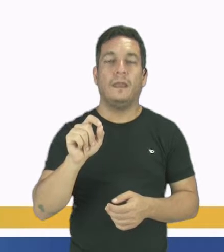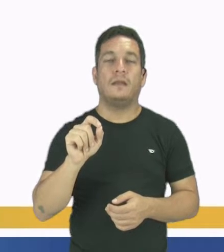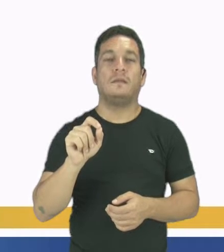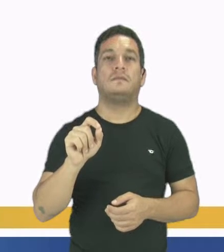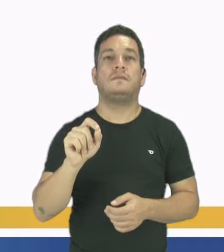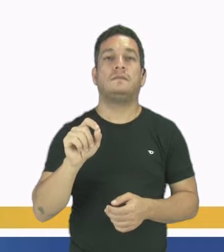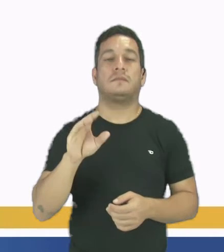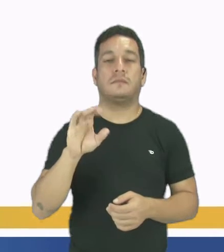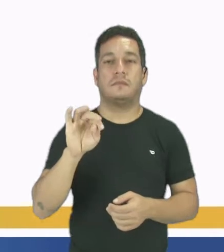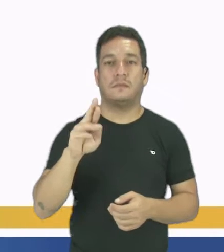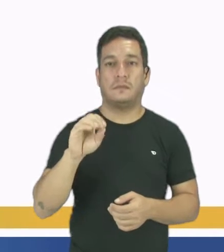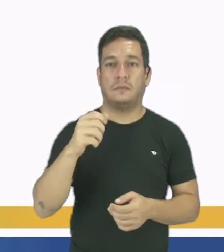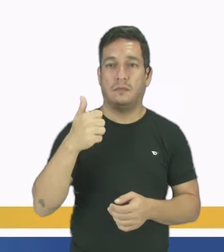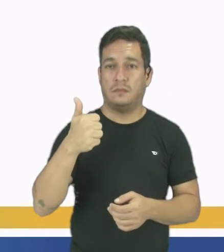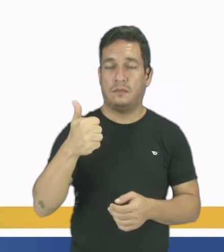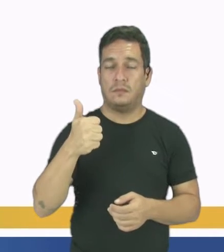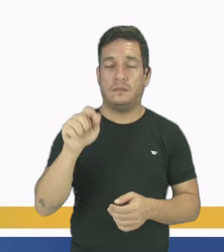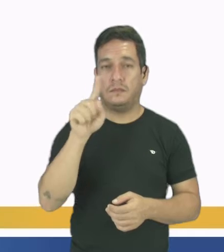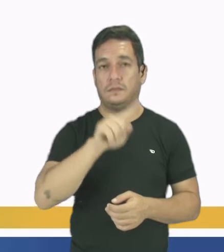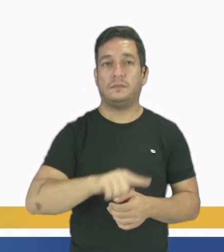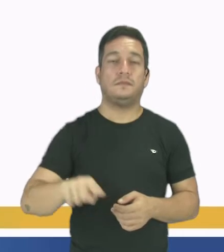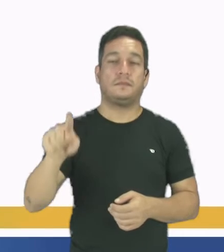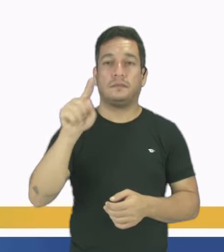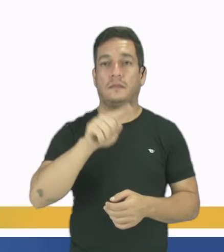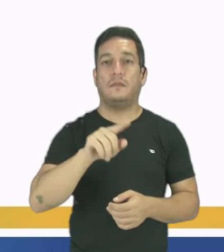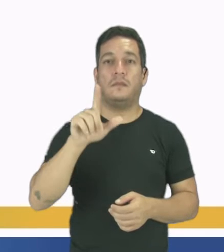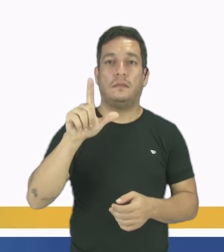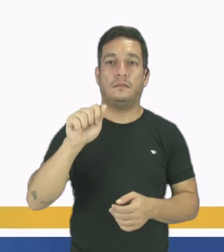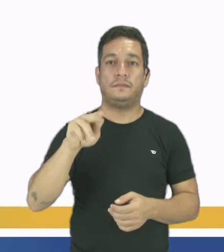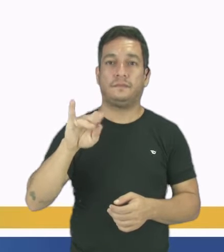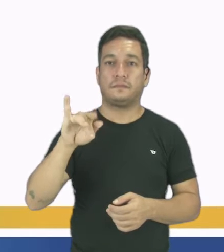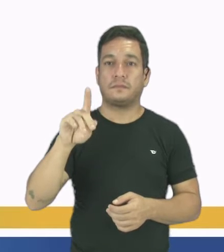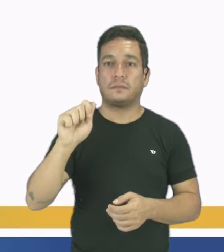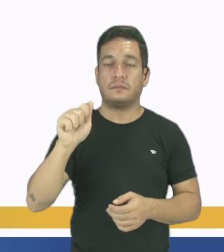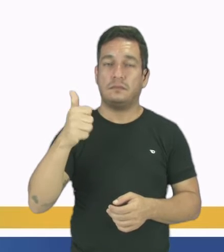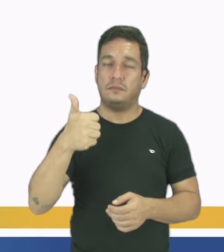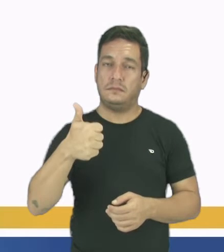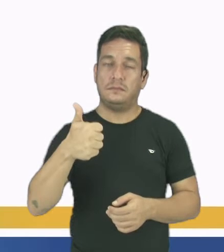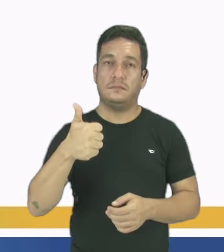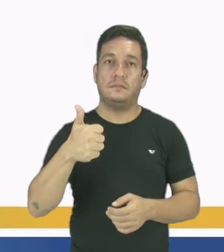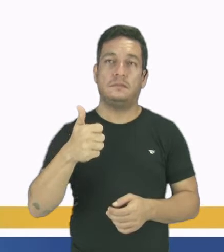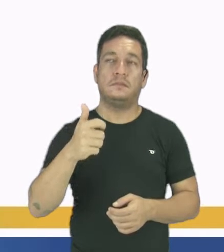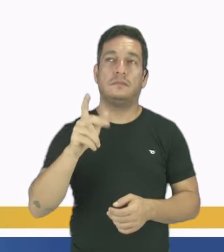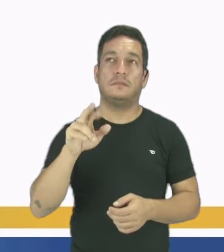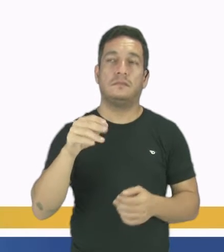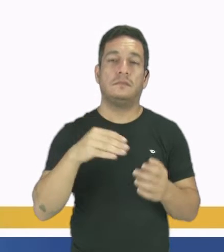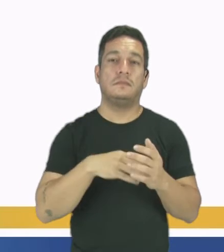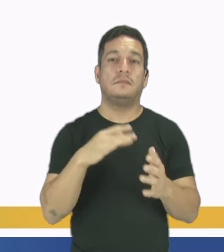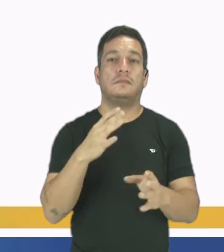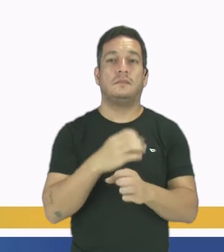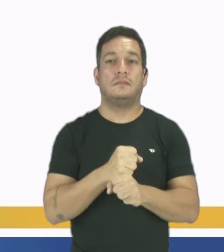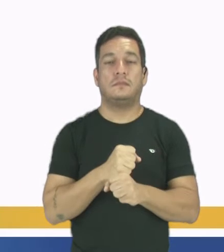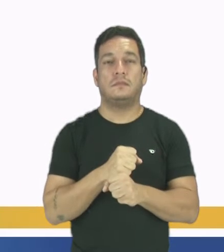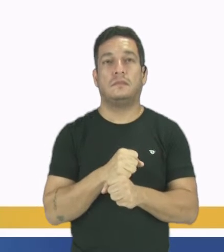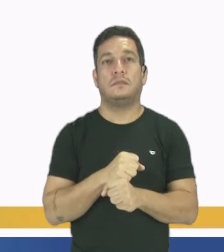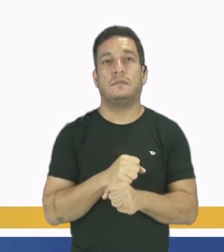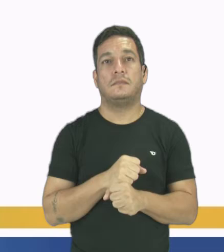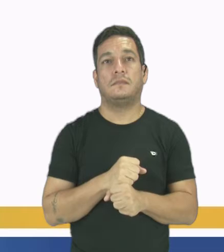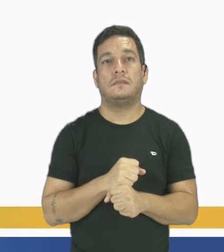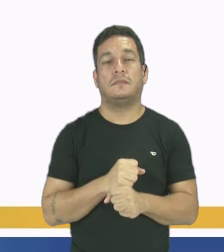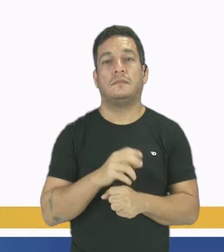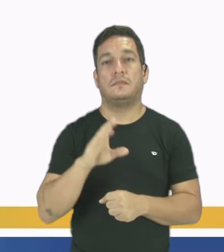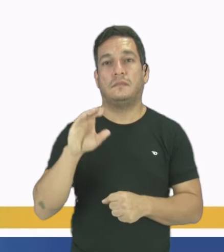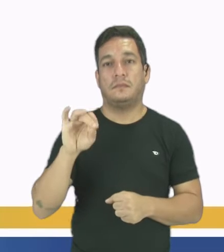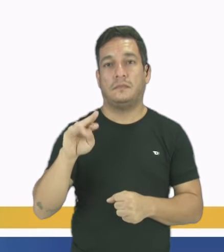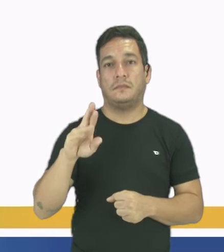do centro 1 da circunferência lambda1 e a soma até o